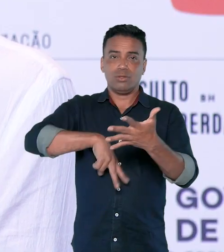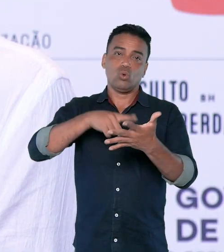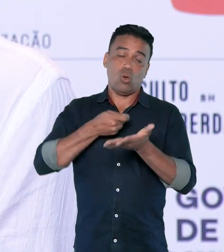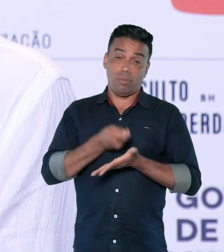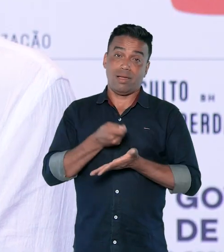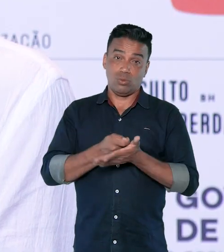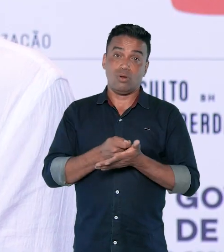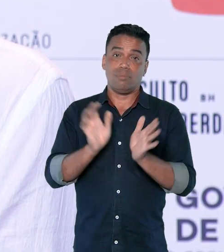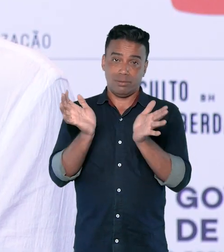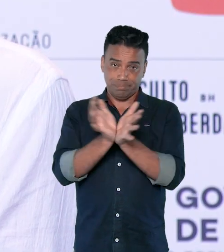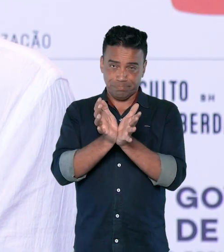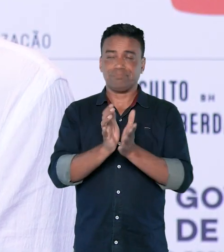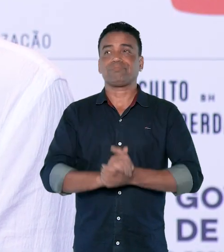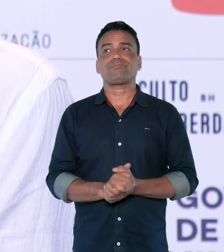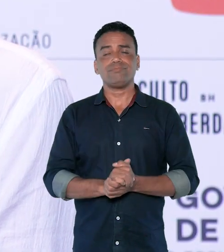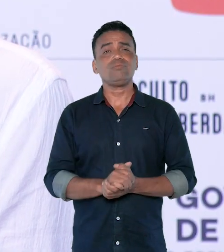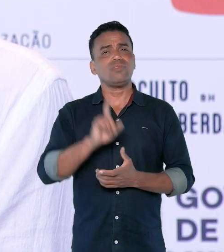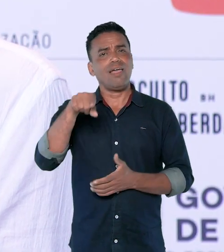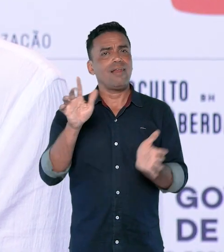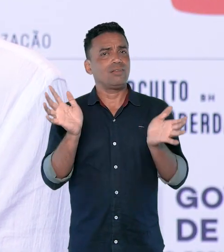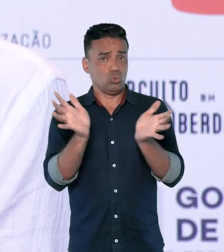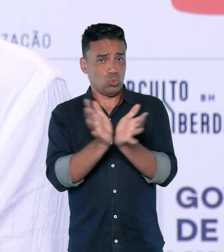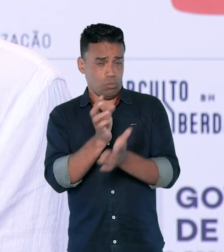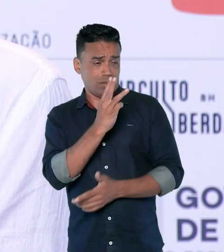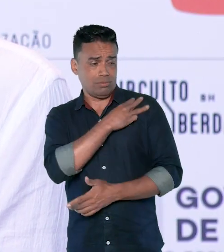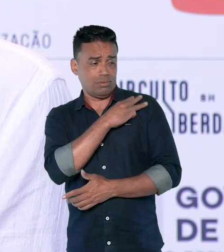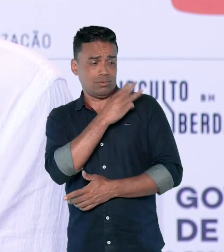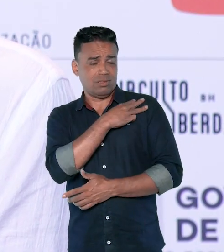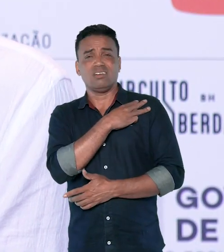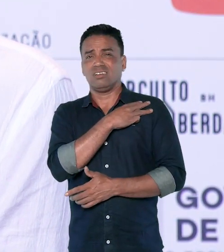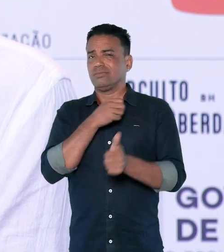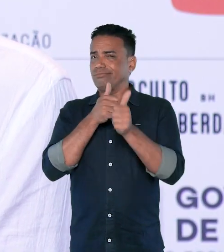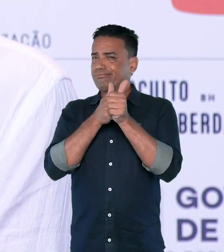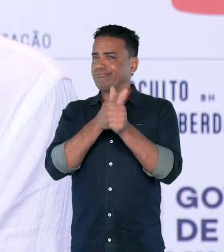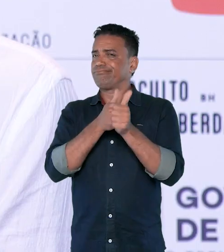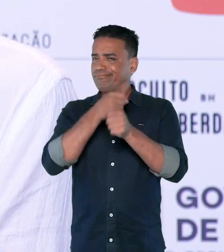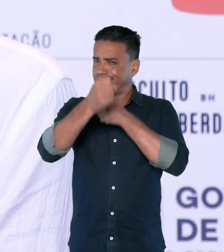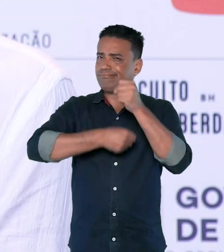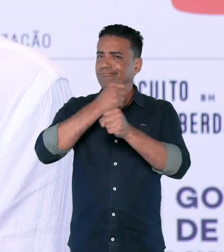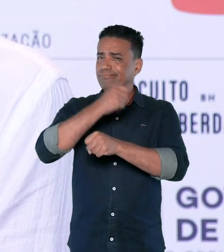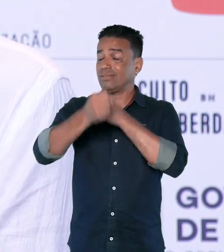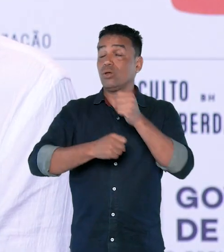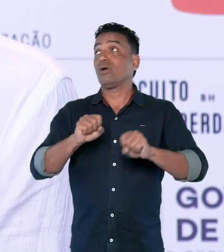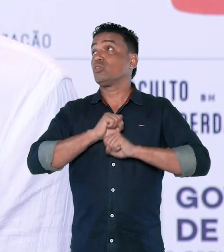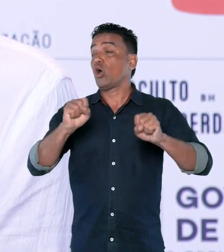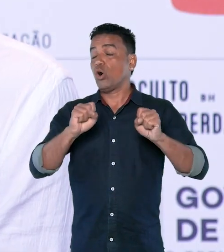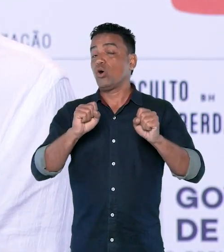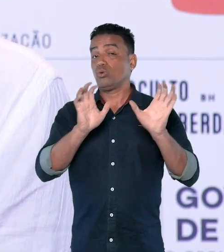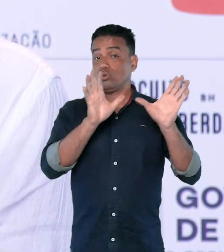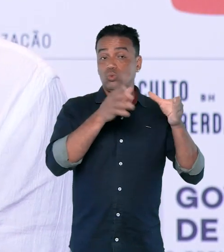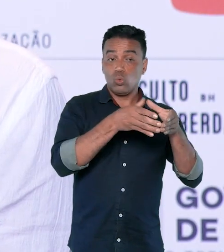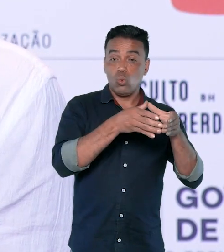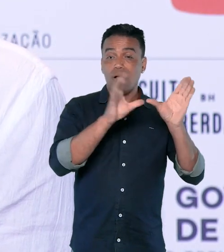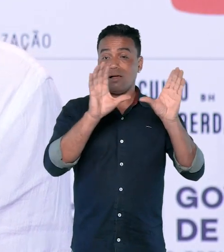obrigatórias. Era uma das turmas que já me acompanhavam há alguns anos. Eu sou daquele professor que gostava de